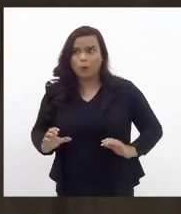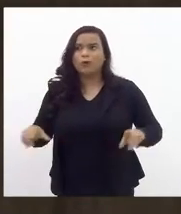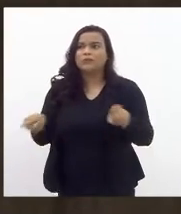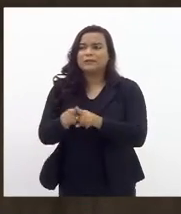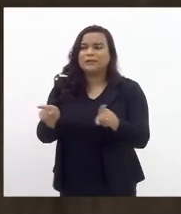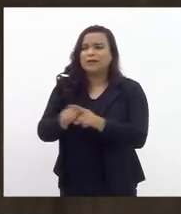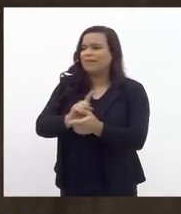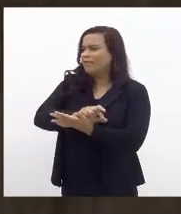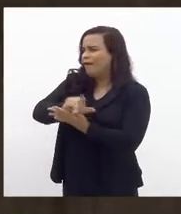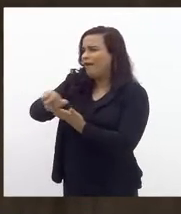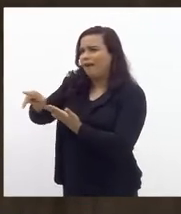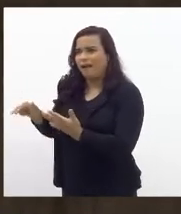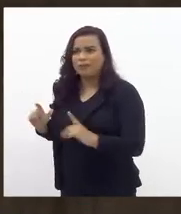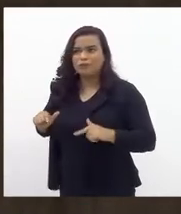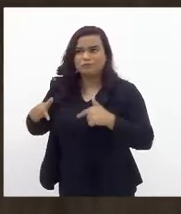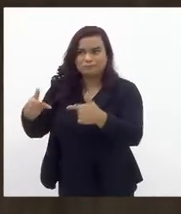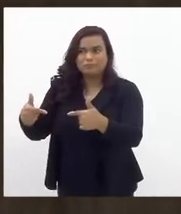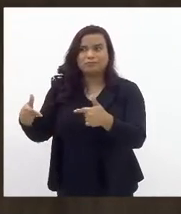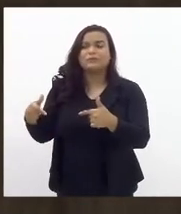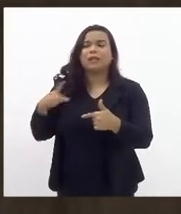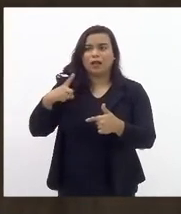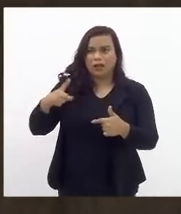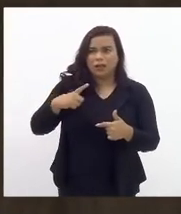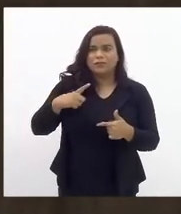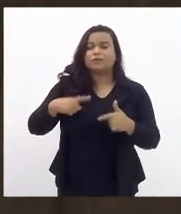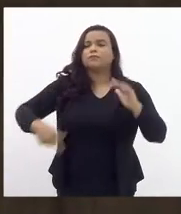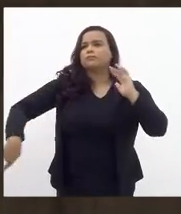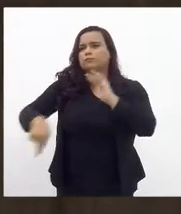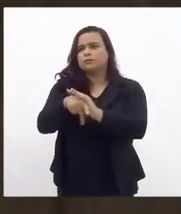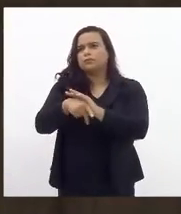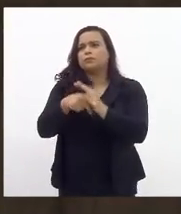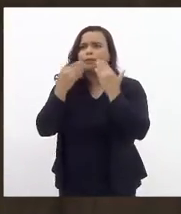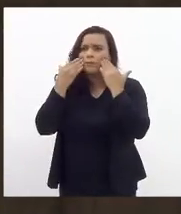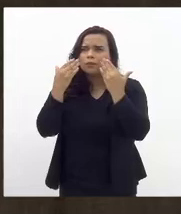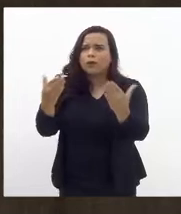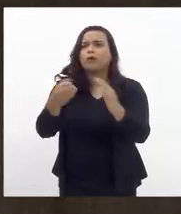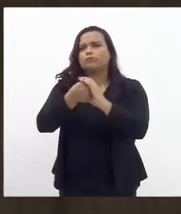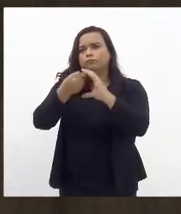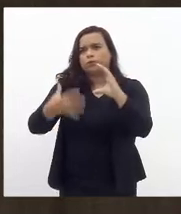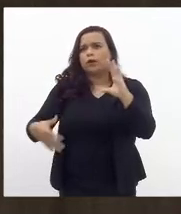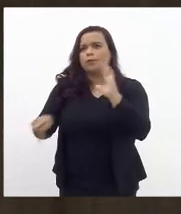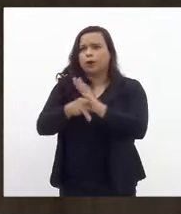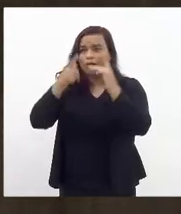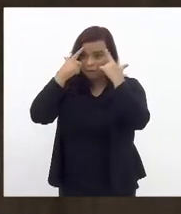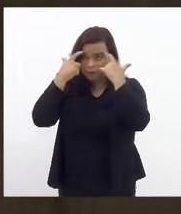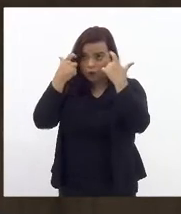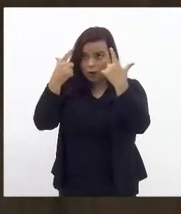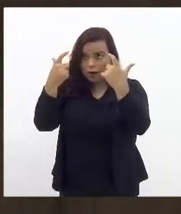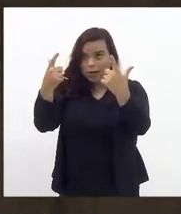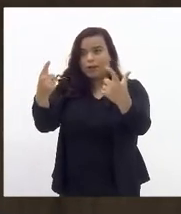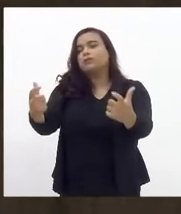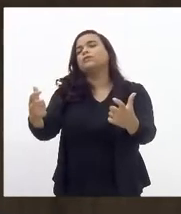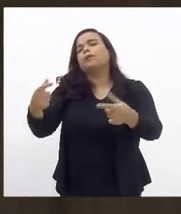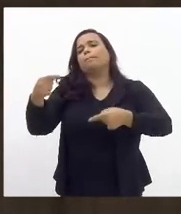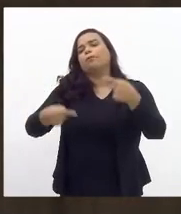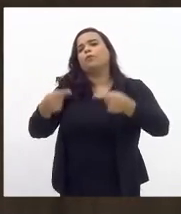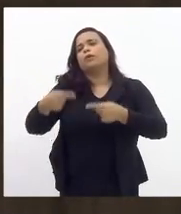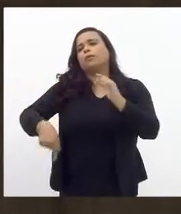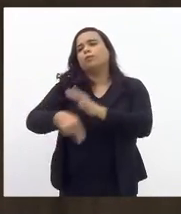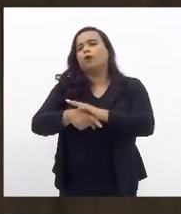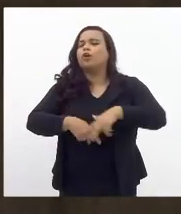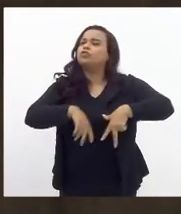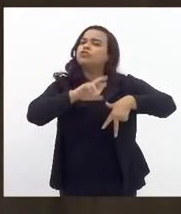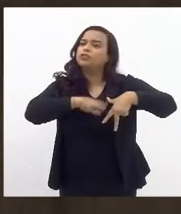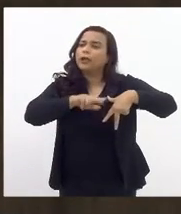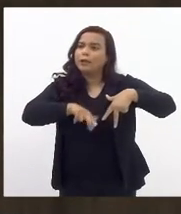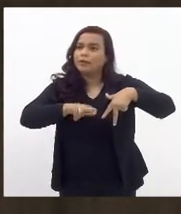outros comportamentos, né, se caracteriza como uma violência à política de gênero.